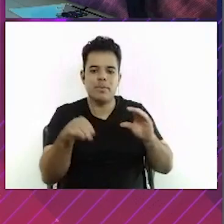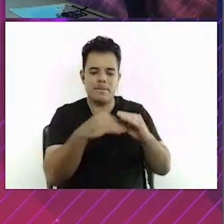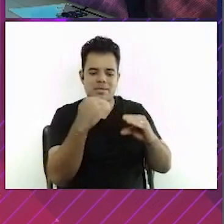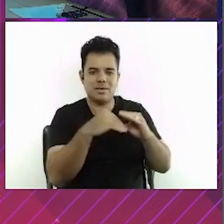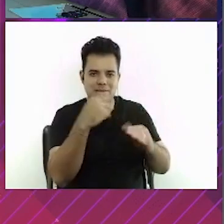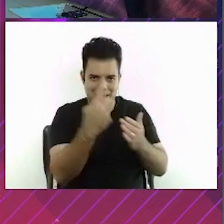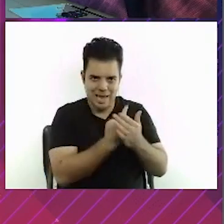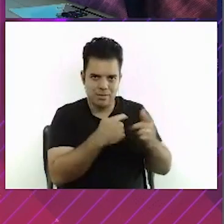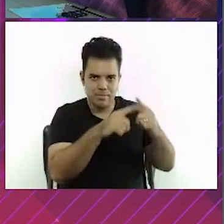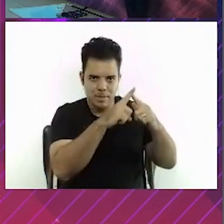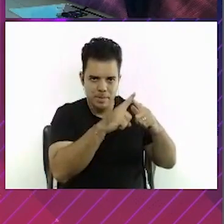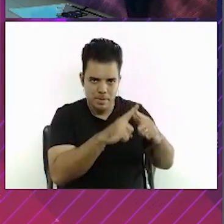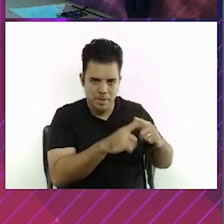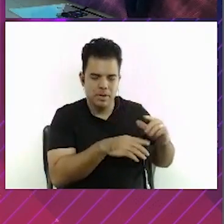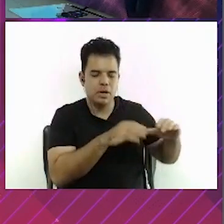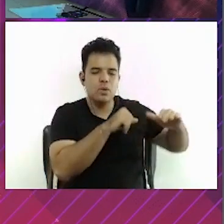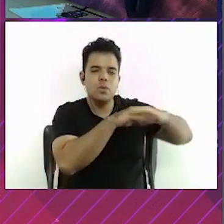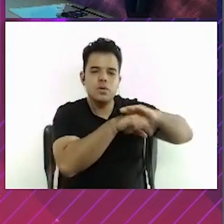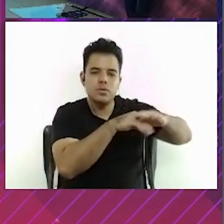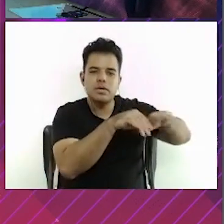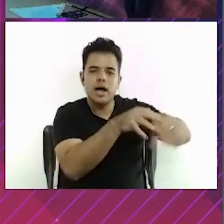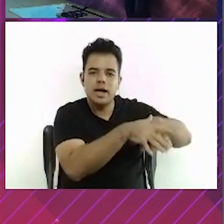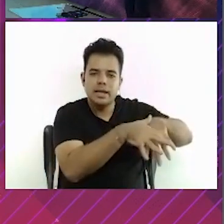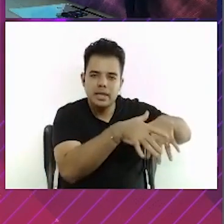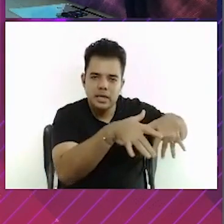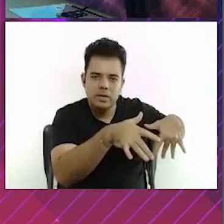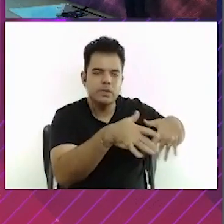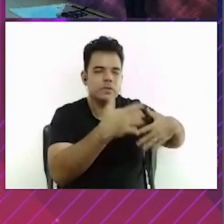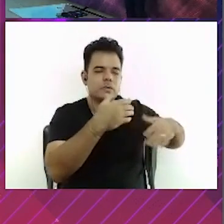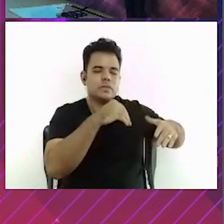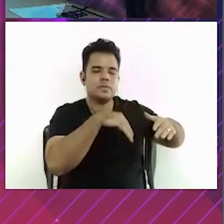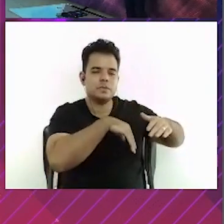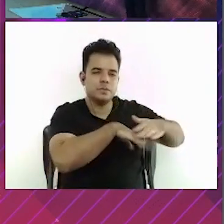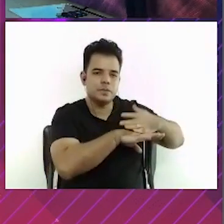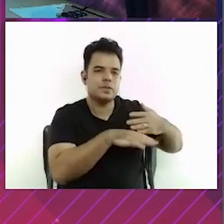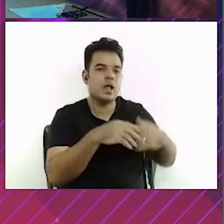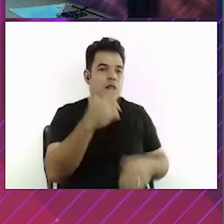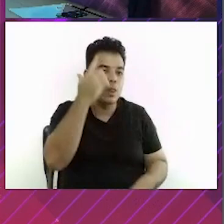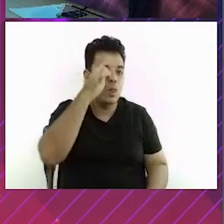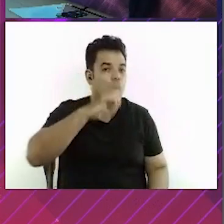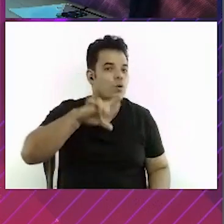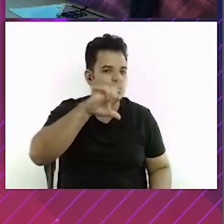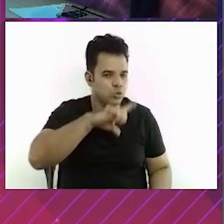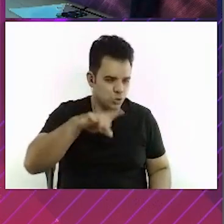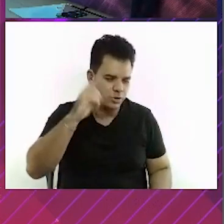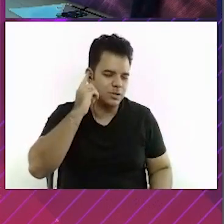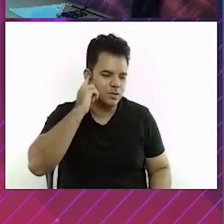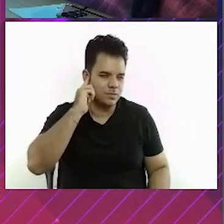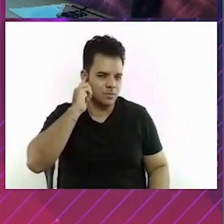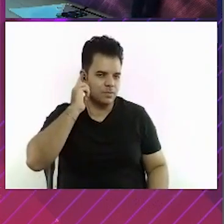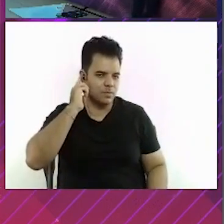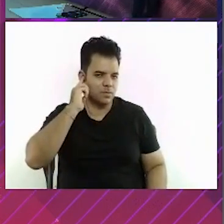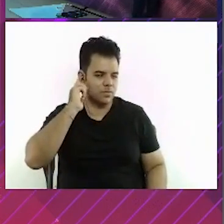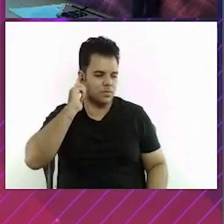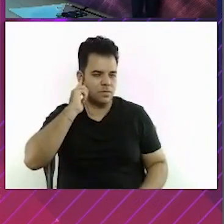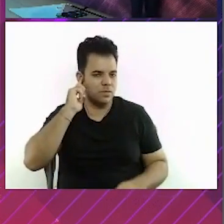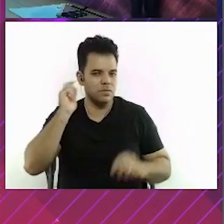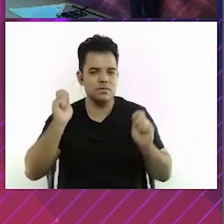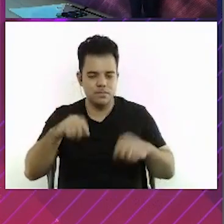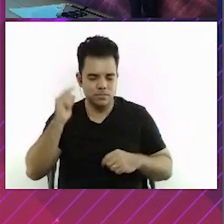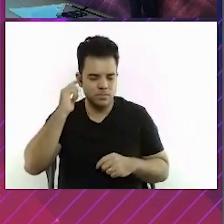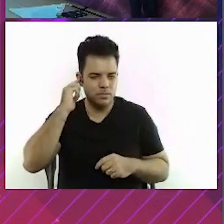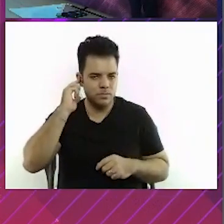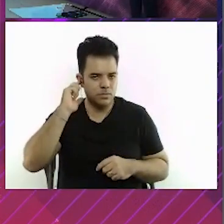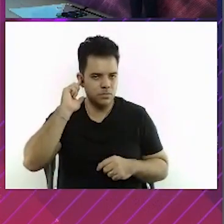vai armazenar em um banco temporário para tentar depois, enfim, tem alguma lógica. Mas, efetivamente, você não